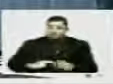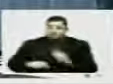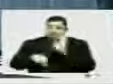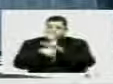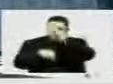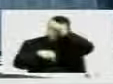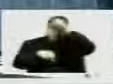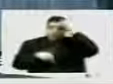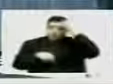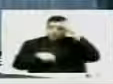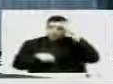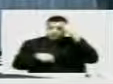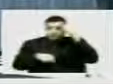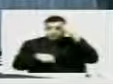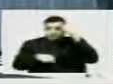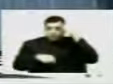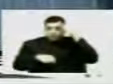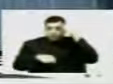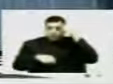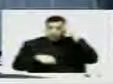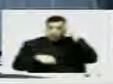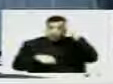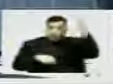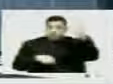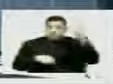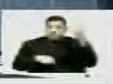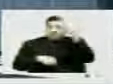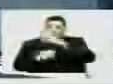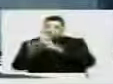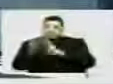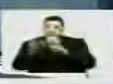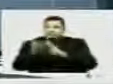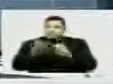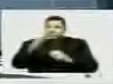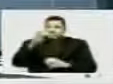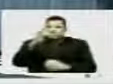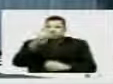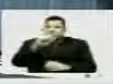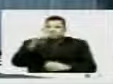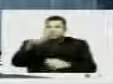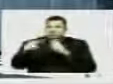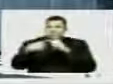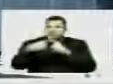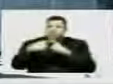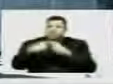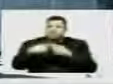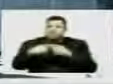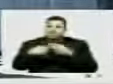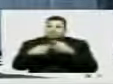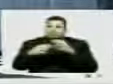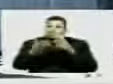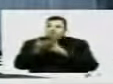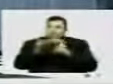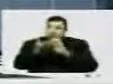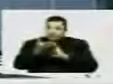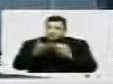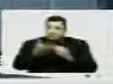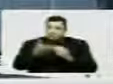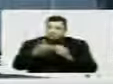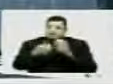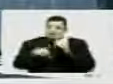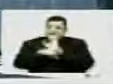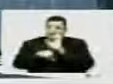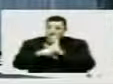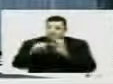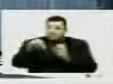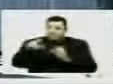do estado do Amazonas teve juízo e não levou o secretário da Fazenda. Porque ou o secretário da Fazenda do estado